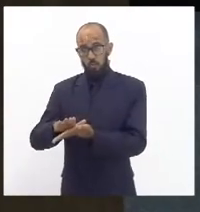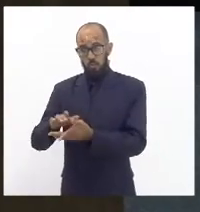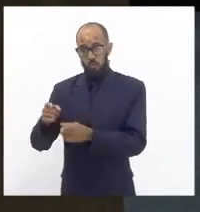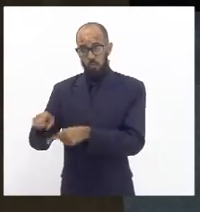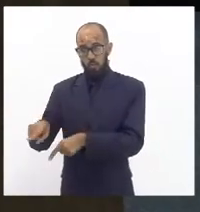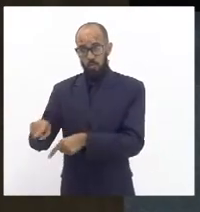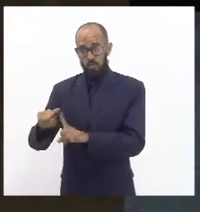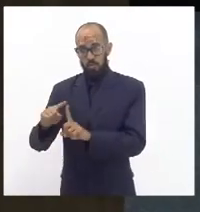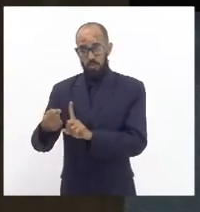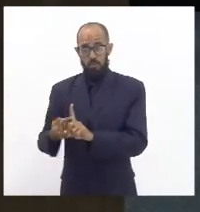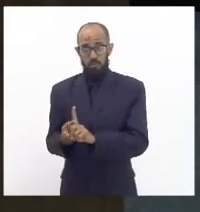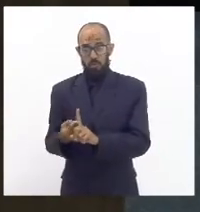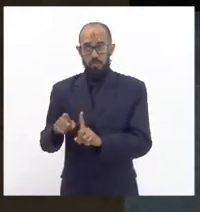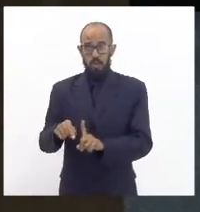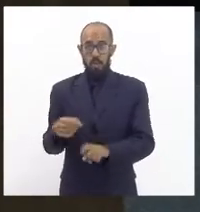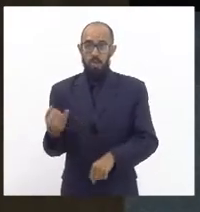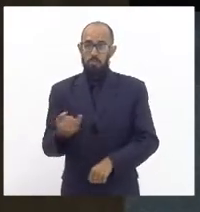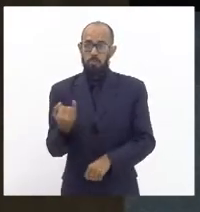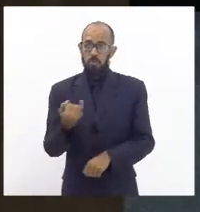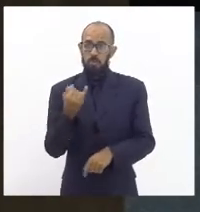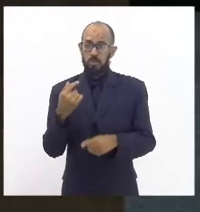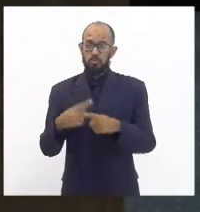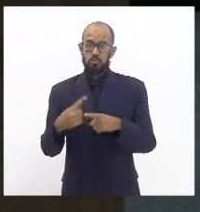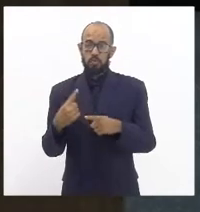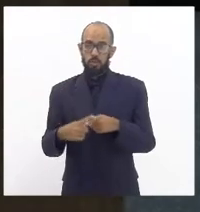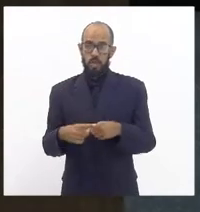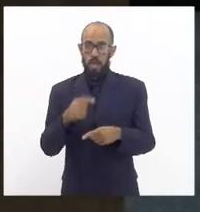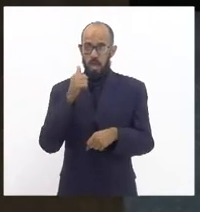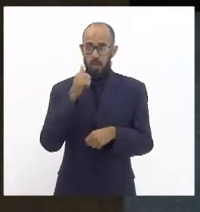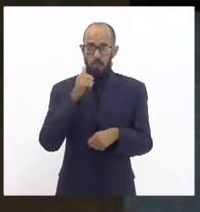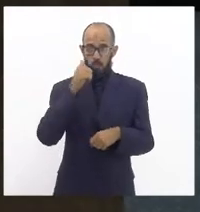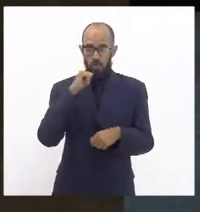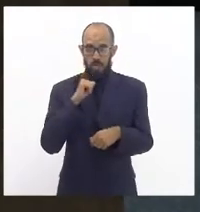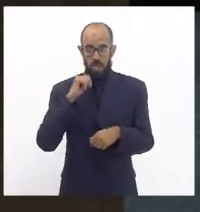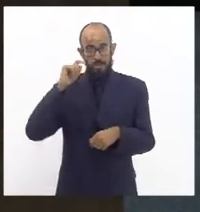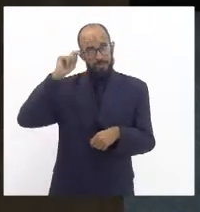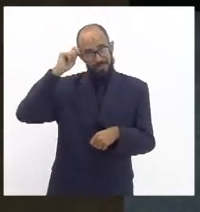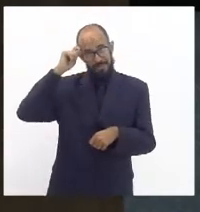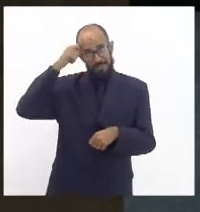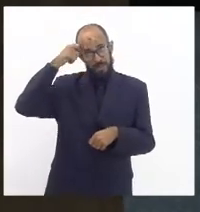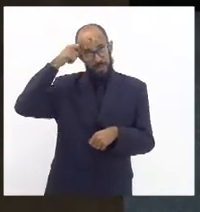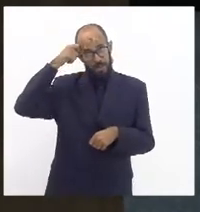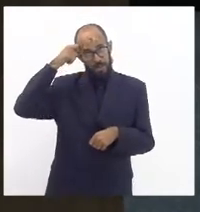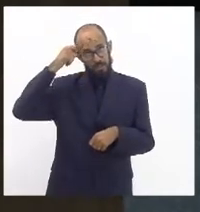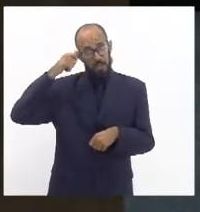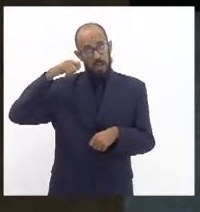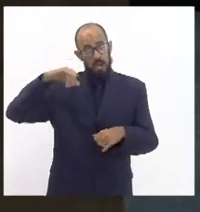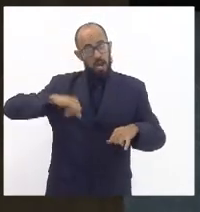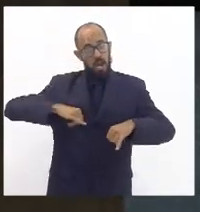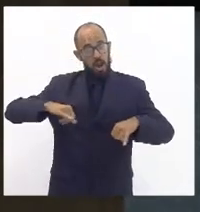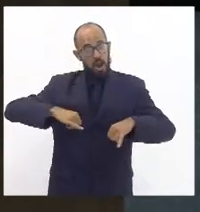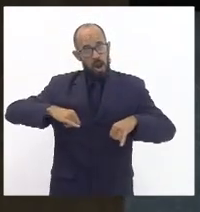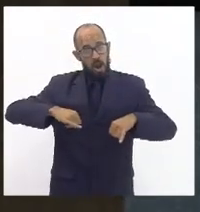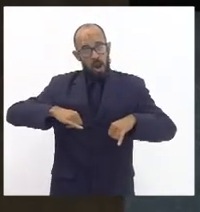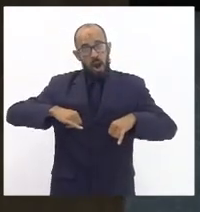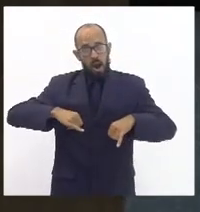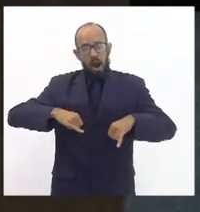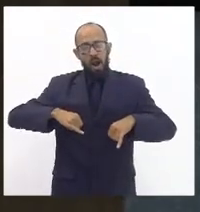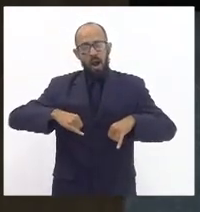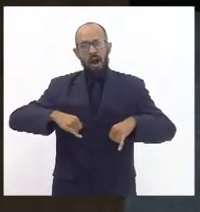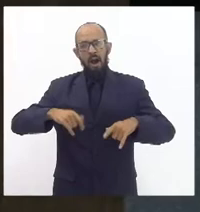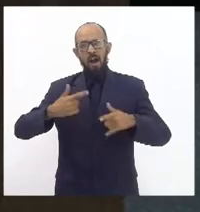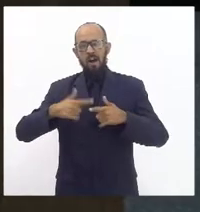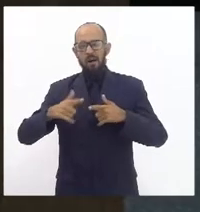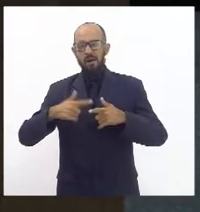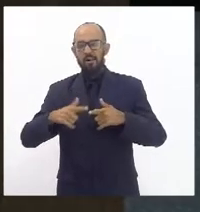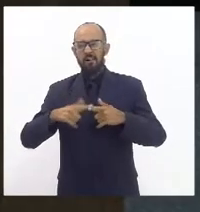é essencial porque porque as mulheres e as mulheres negras elas sofrem muito na